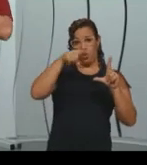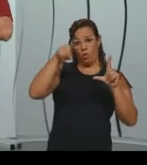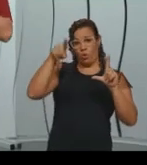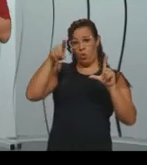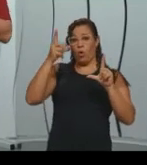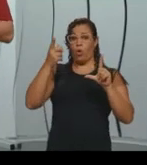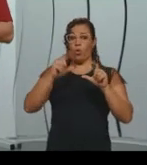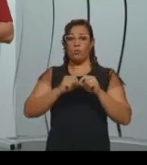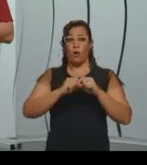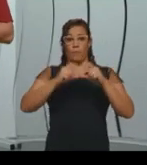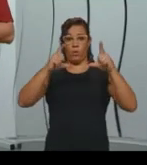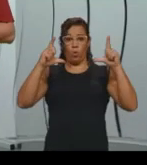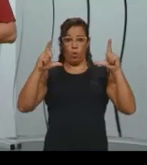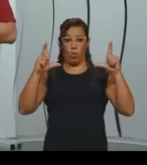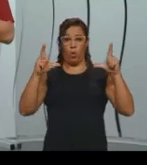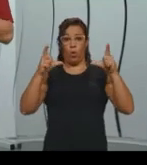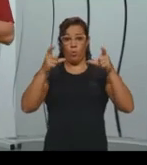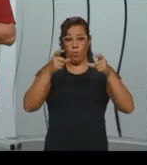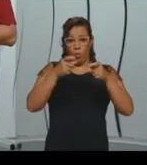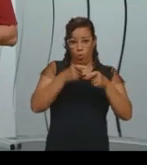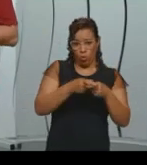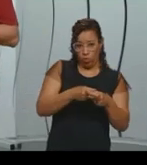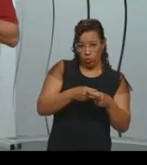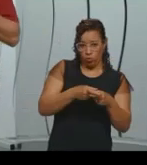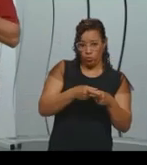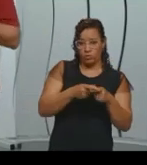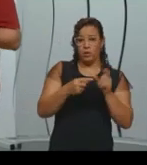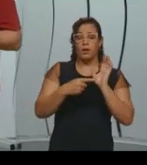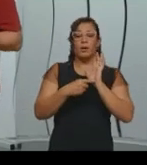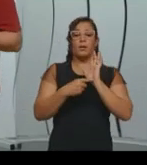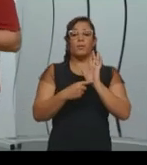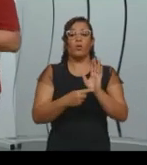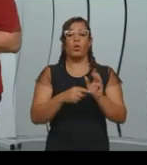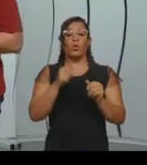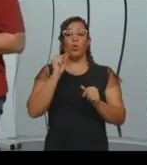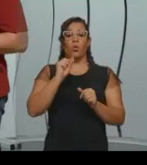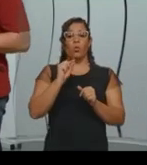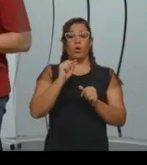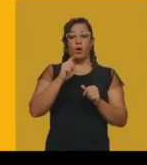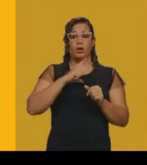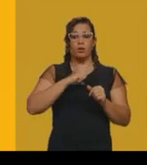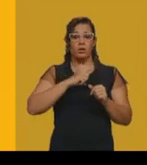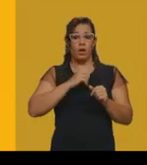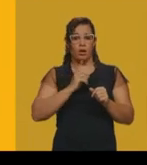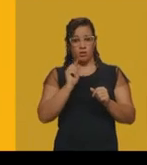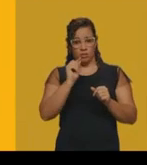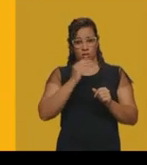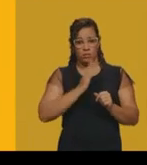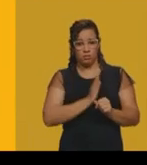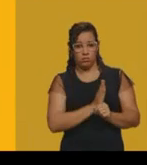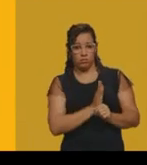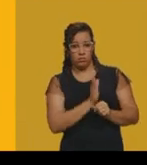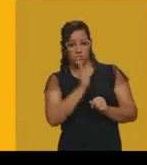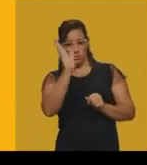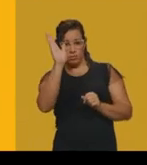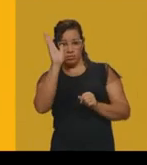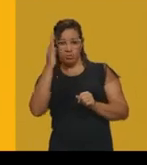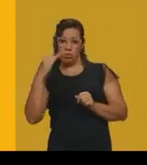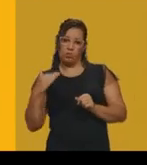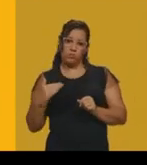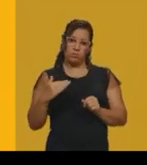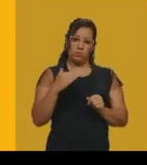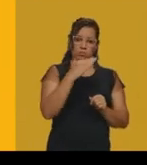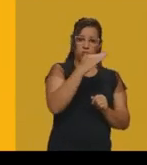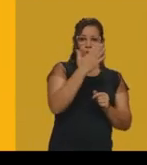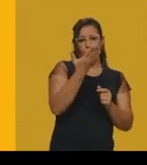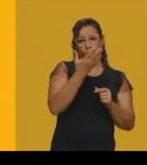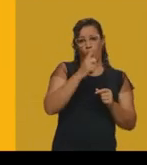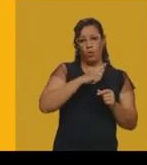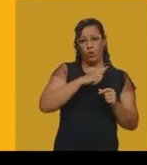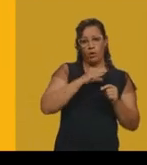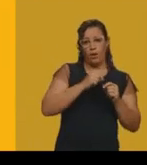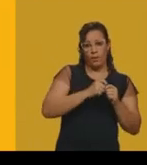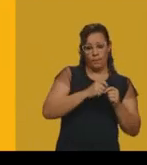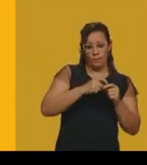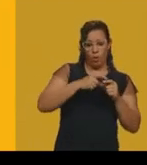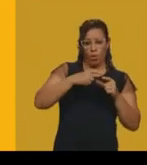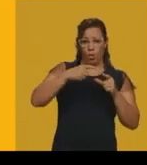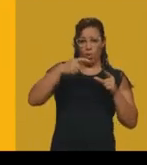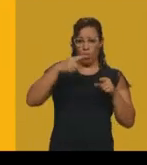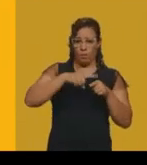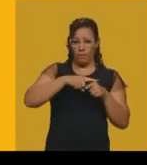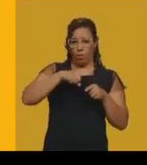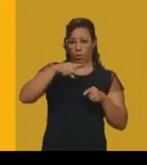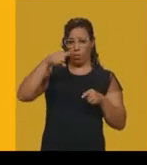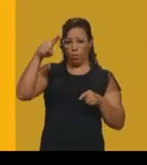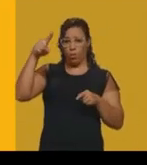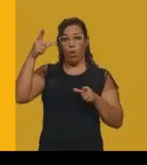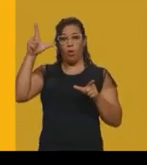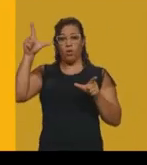diminuindo, vai ser representado por retas inclinadas. Então, pode ser tanto aumentando ou diminuindo o